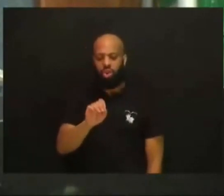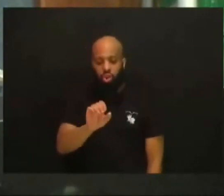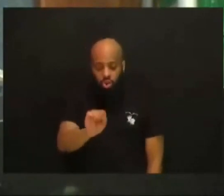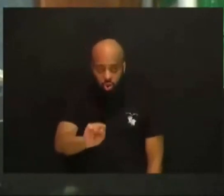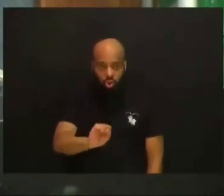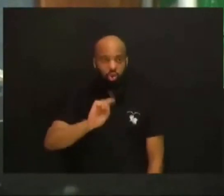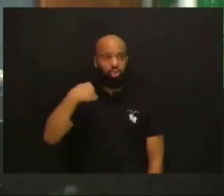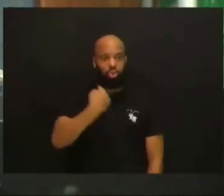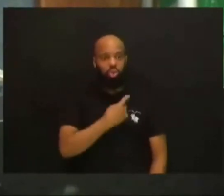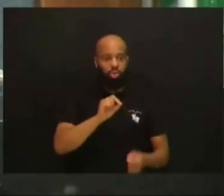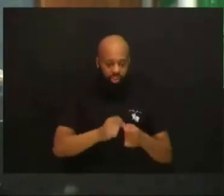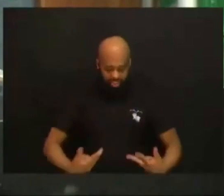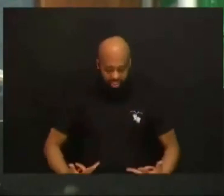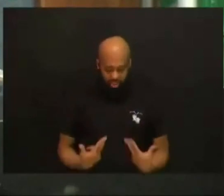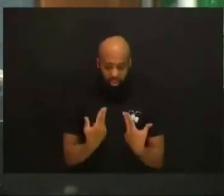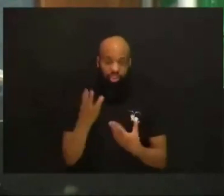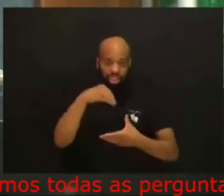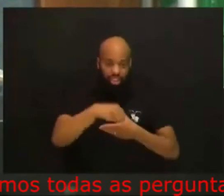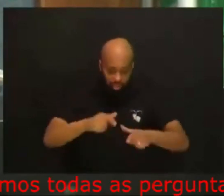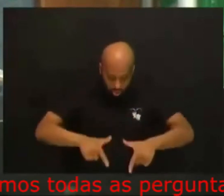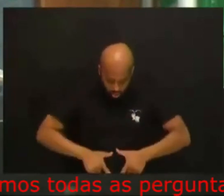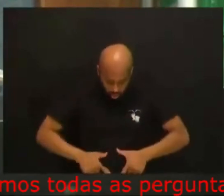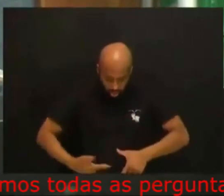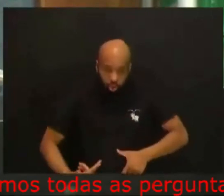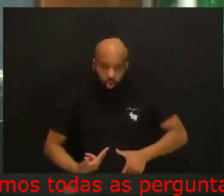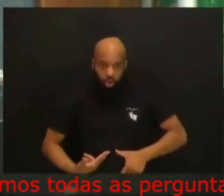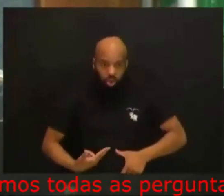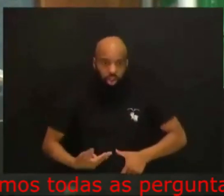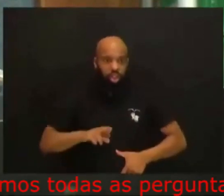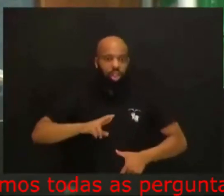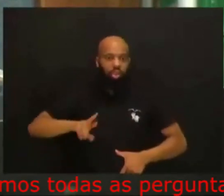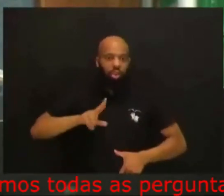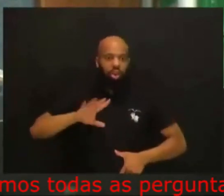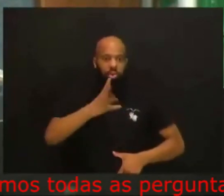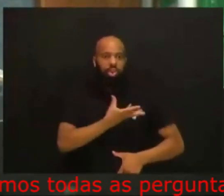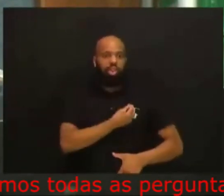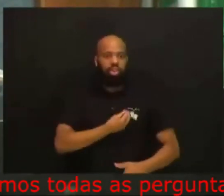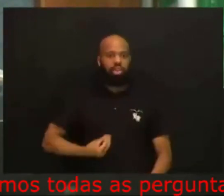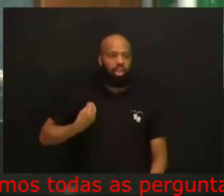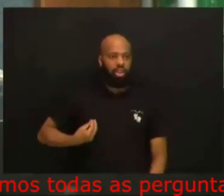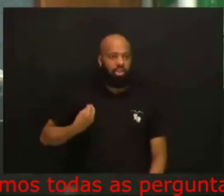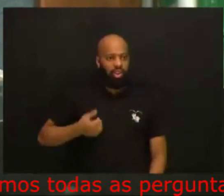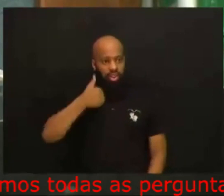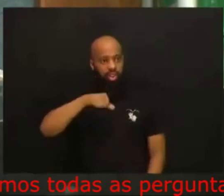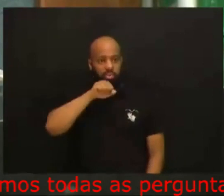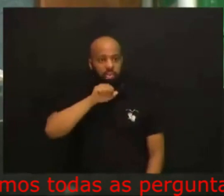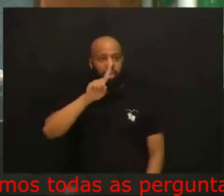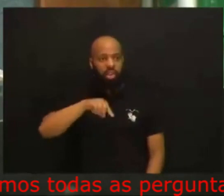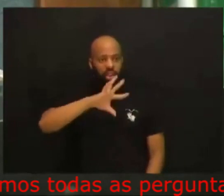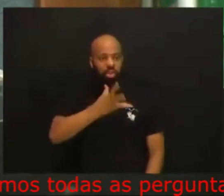quando eu faço uma cirurgia intraútero, não é para salvar a vida da mãe, é para salvar a vida daquele